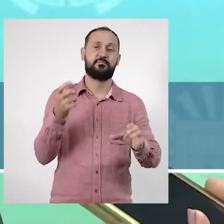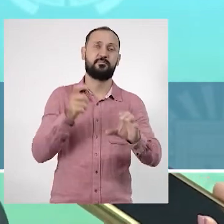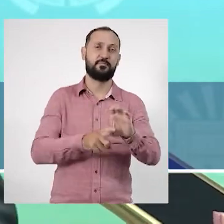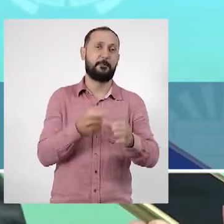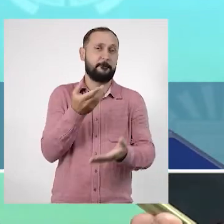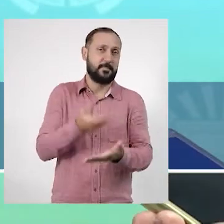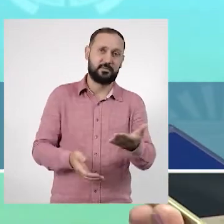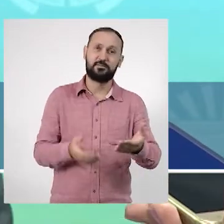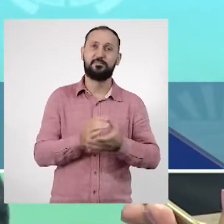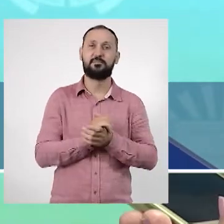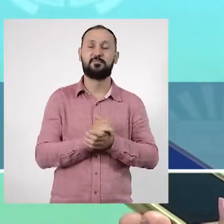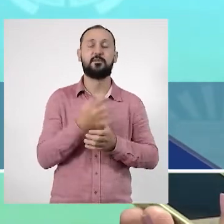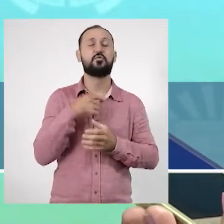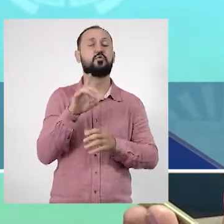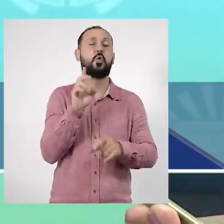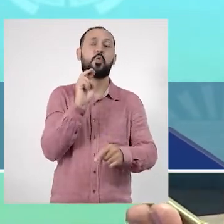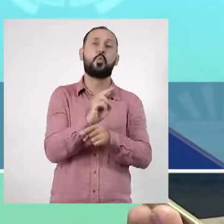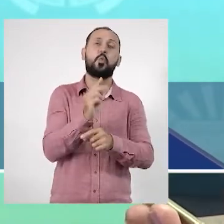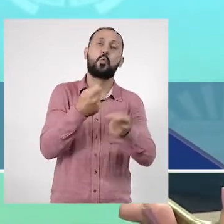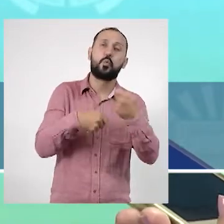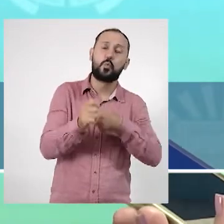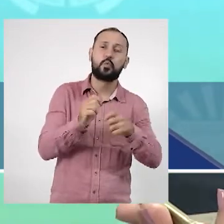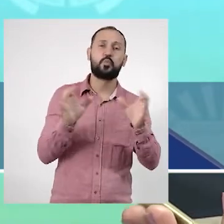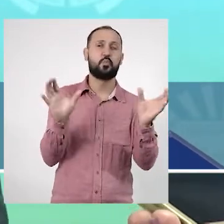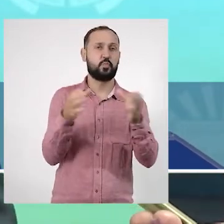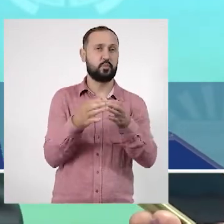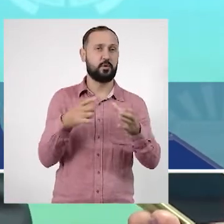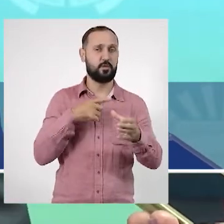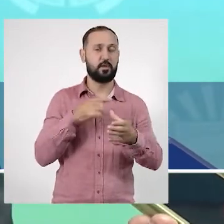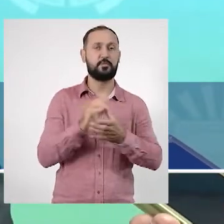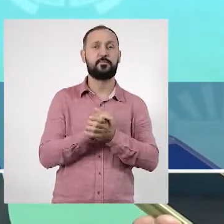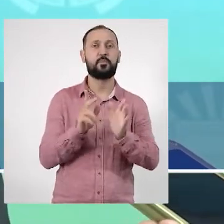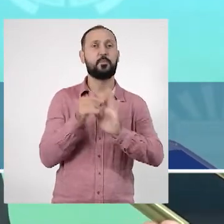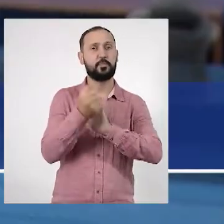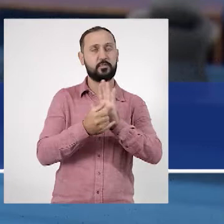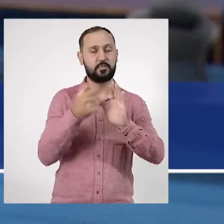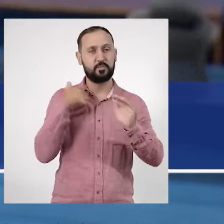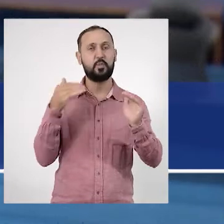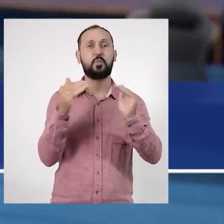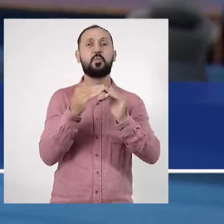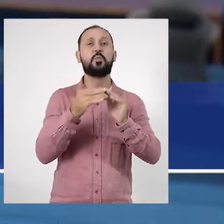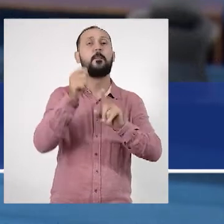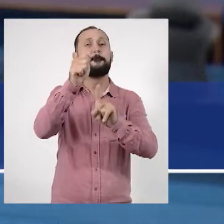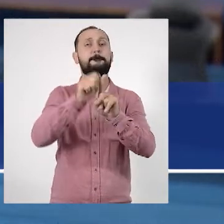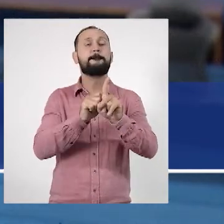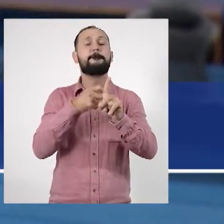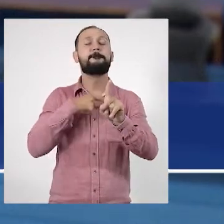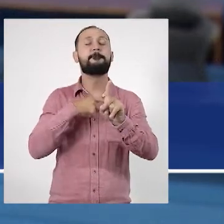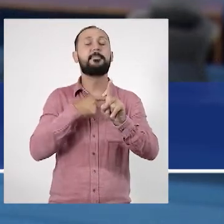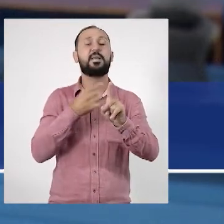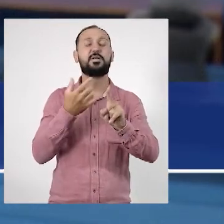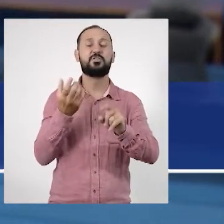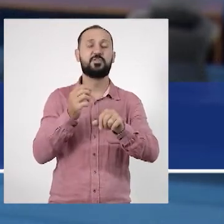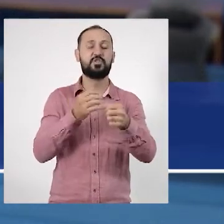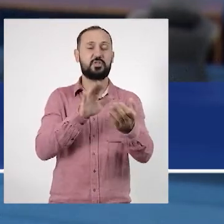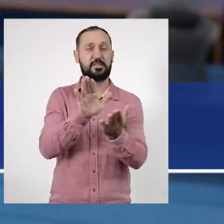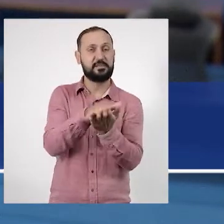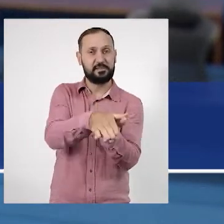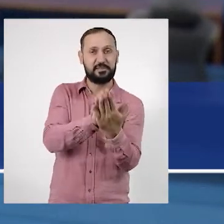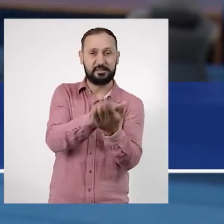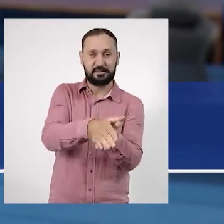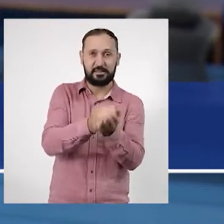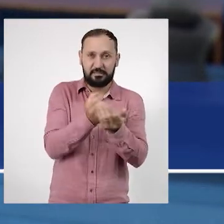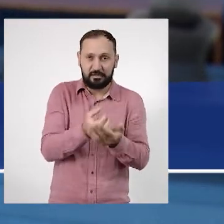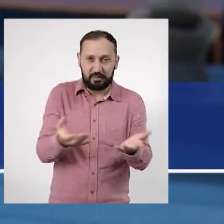despesa, porquanto apenas se legisla, se organiza o quadro existente. O projeto que trata do mês do doador de sangue e